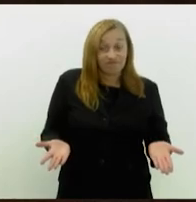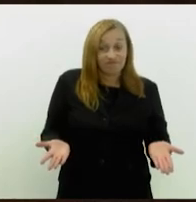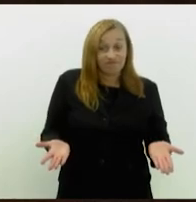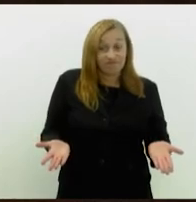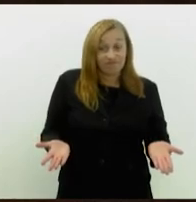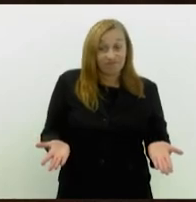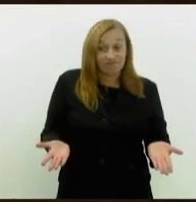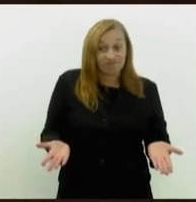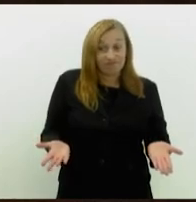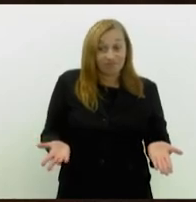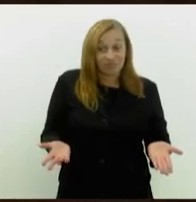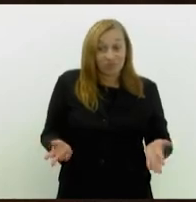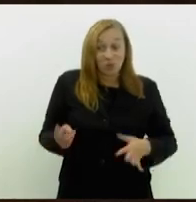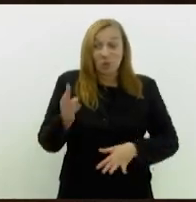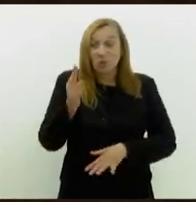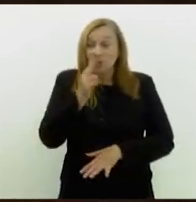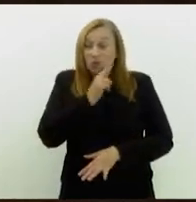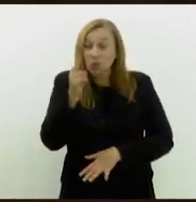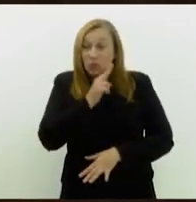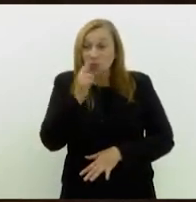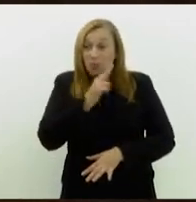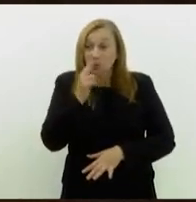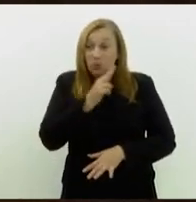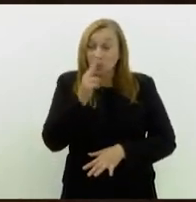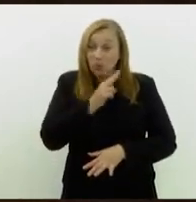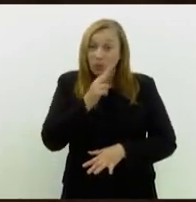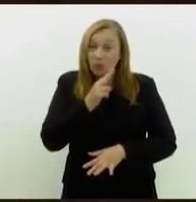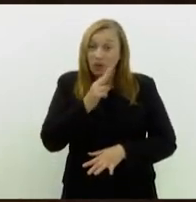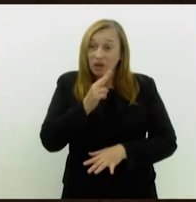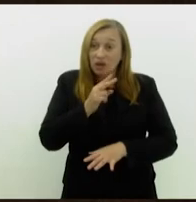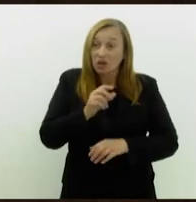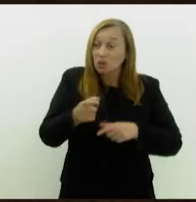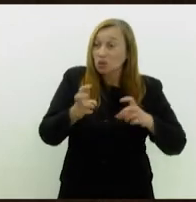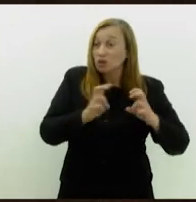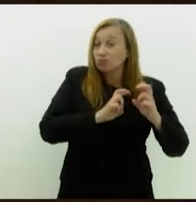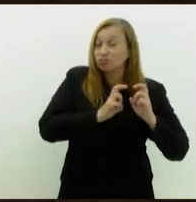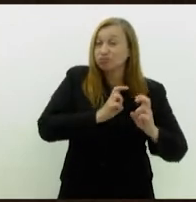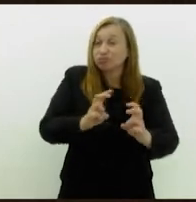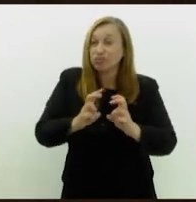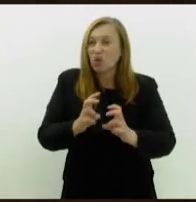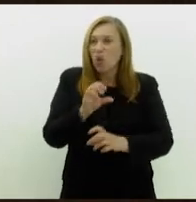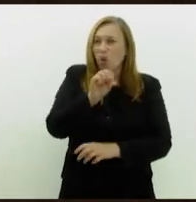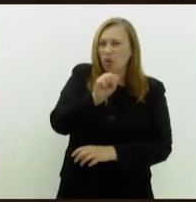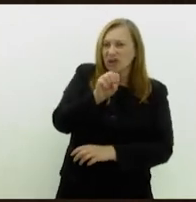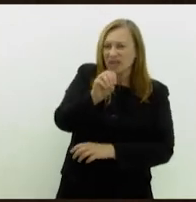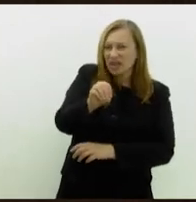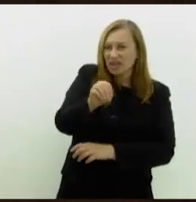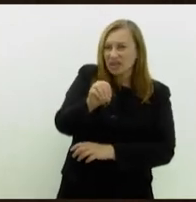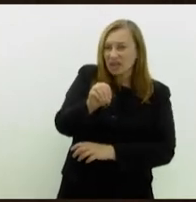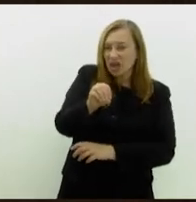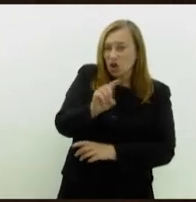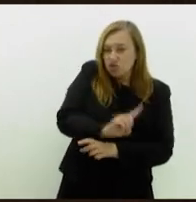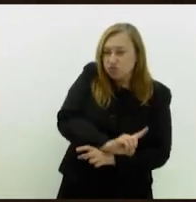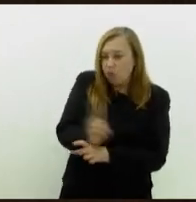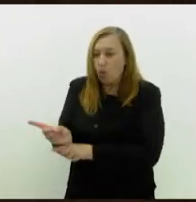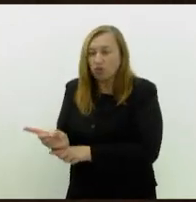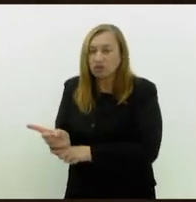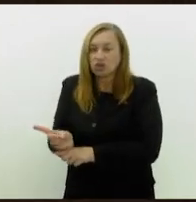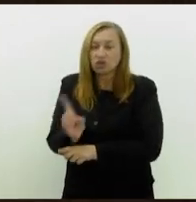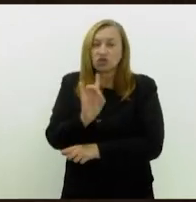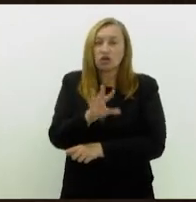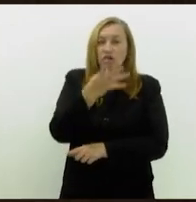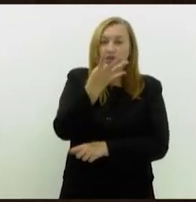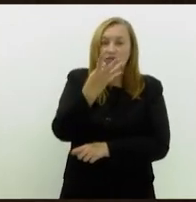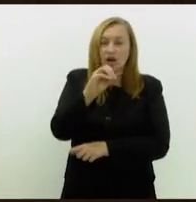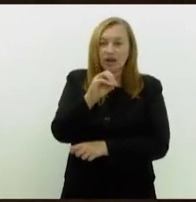velocidade do trem que poderia ser 80 km/h a 40 por causa do Estado precário